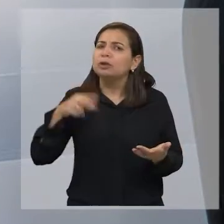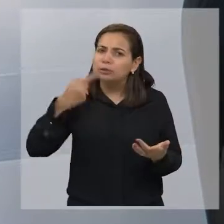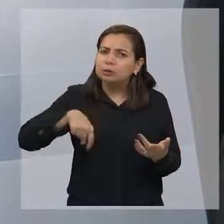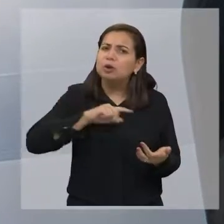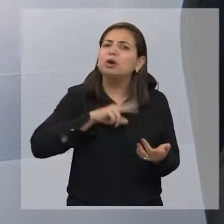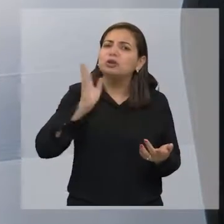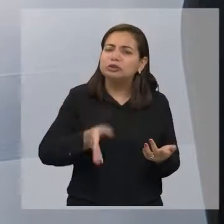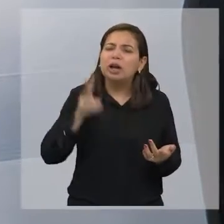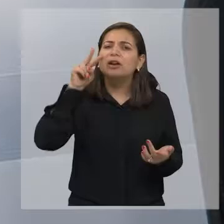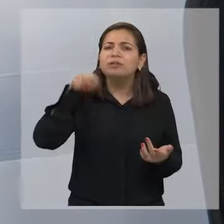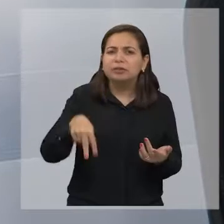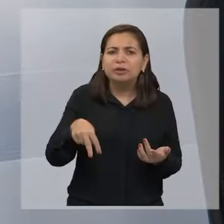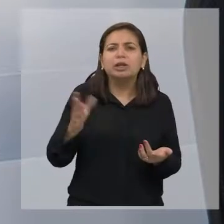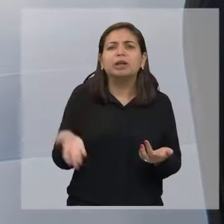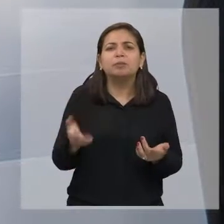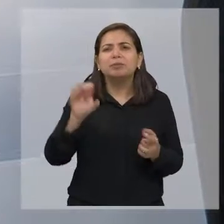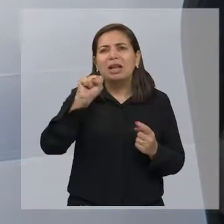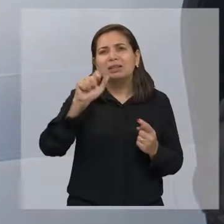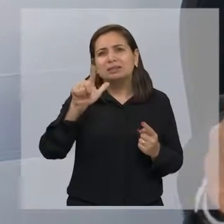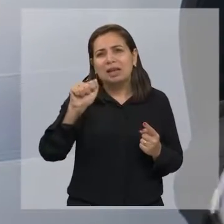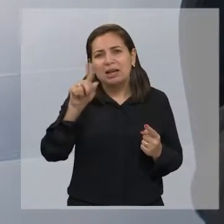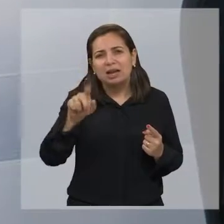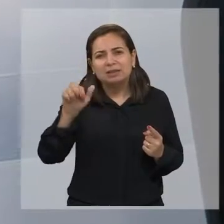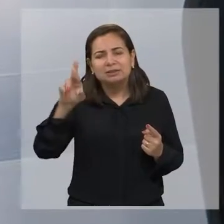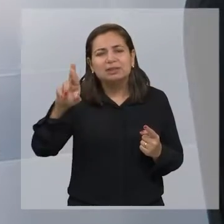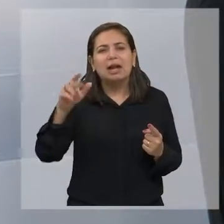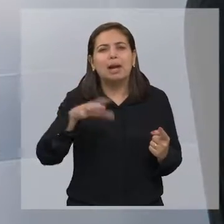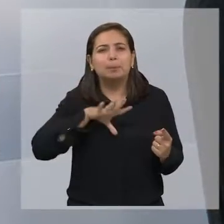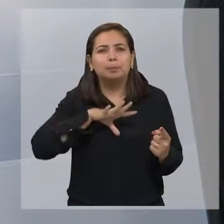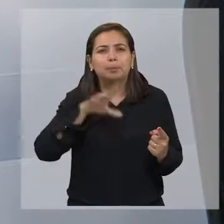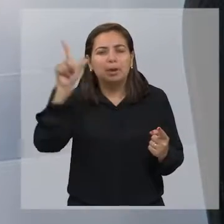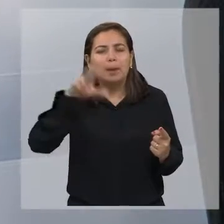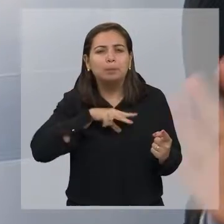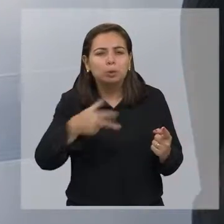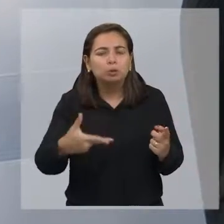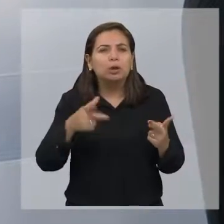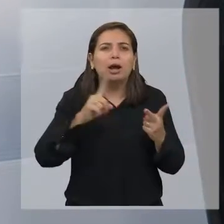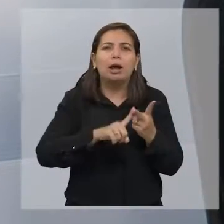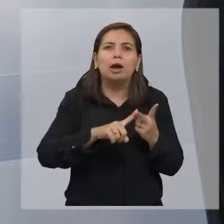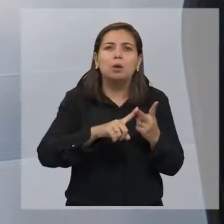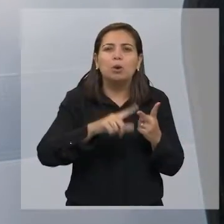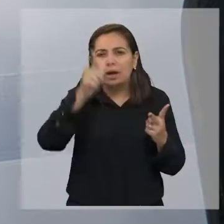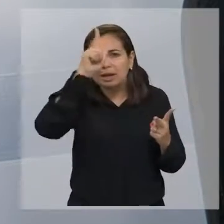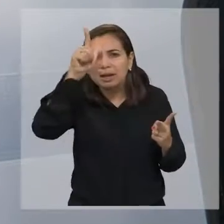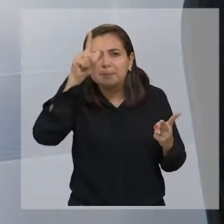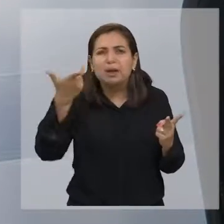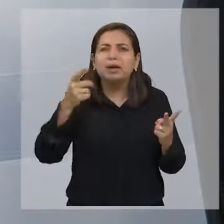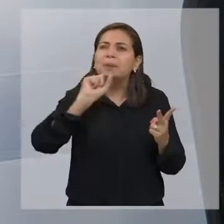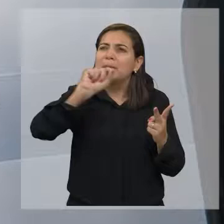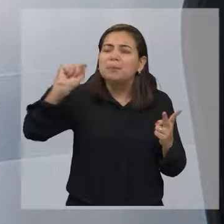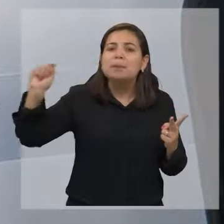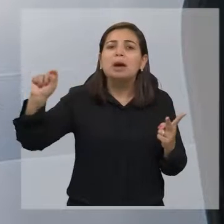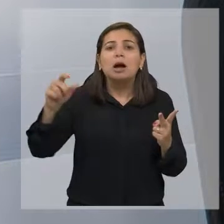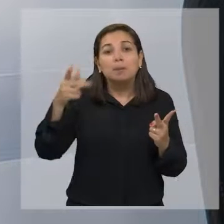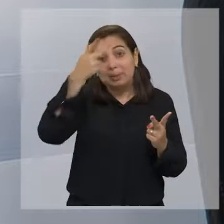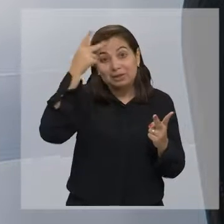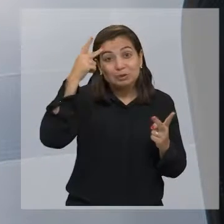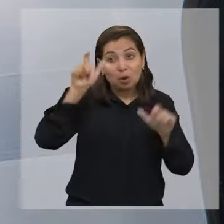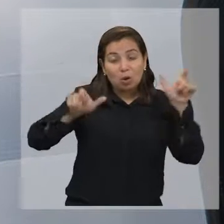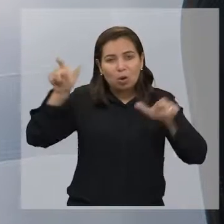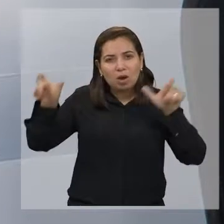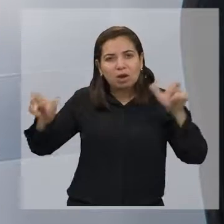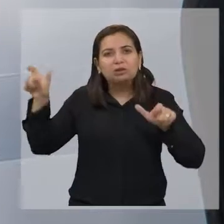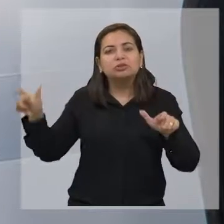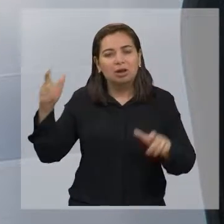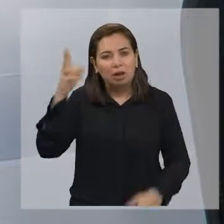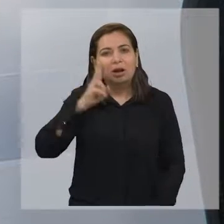direita, Franco na Espanha, Salazar em Portugal, Mussolini na Itália, Hitler na Alemanha. Eu lembro de que o Goebbels, o ministro da propaganda